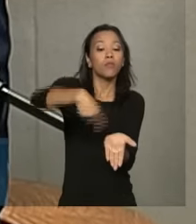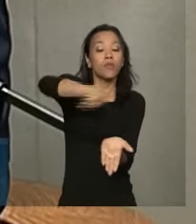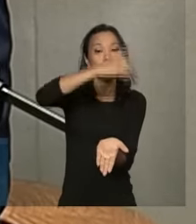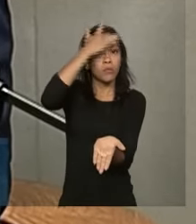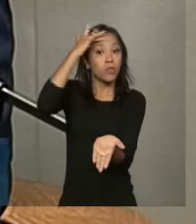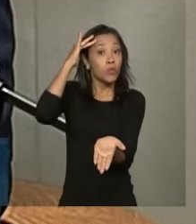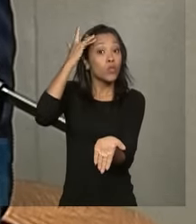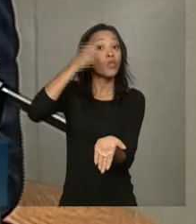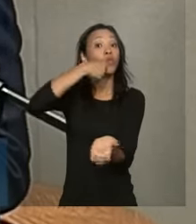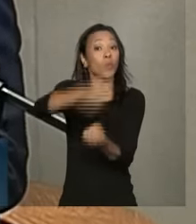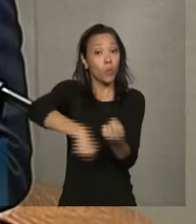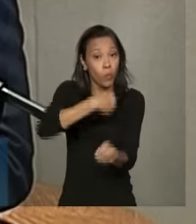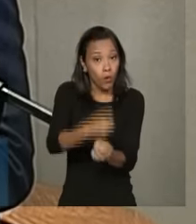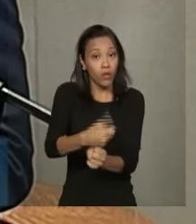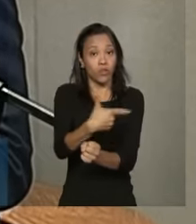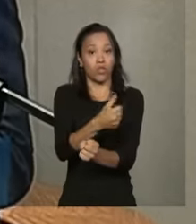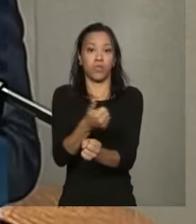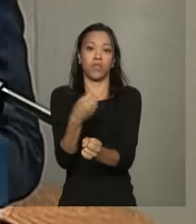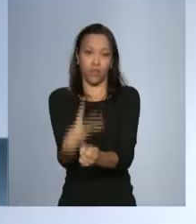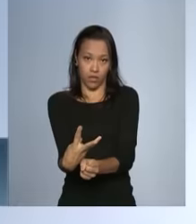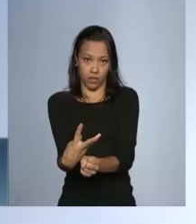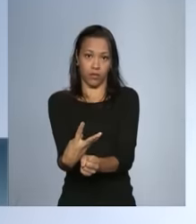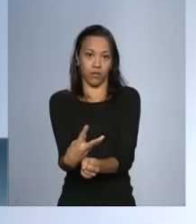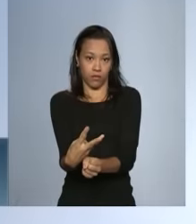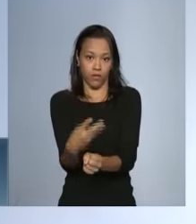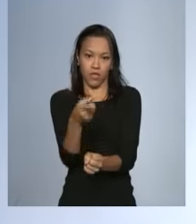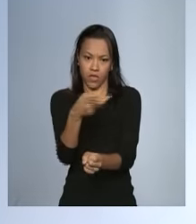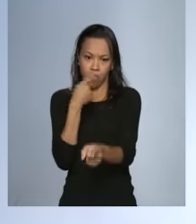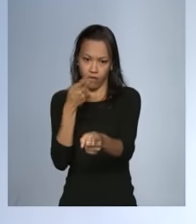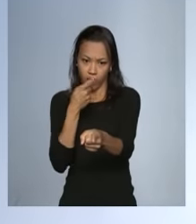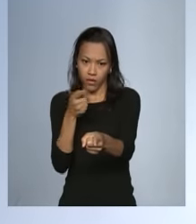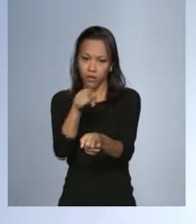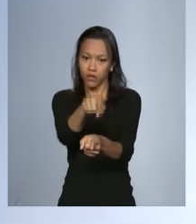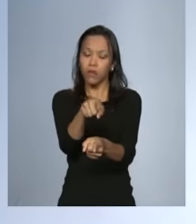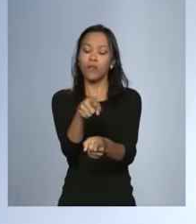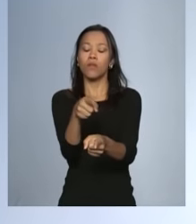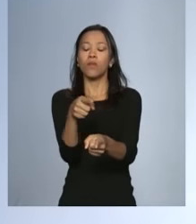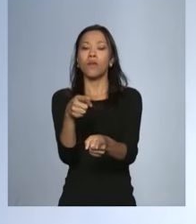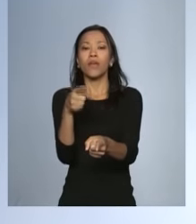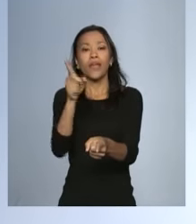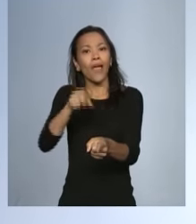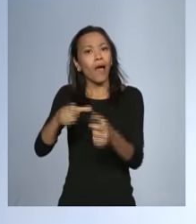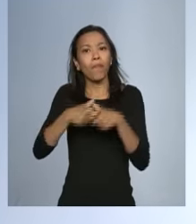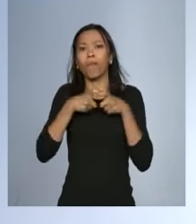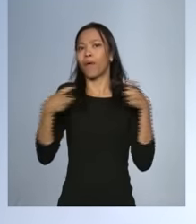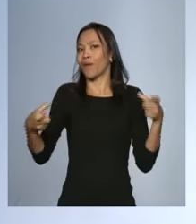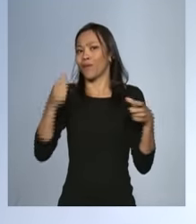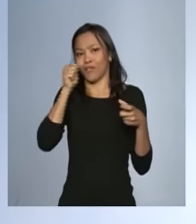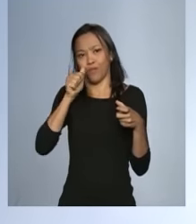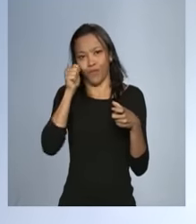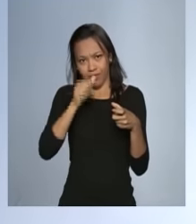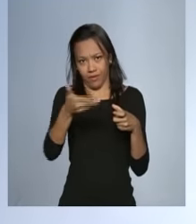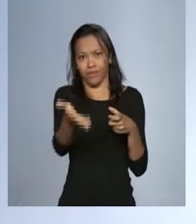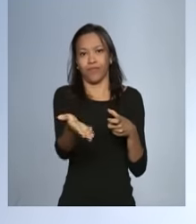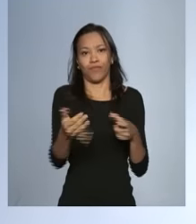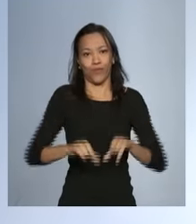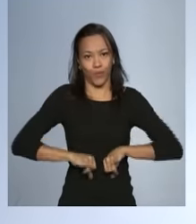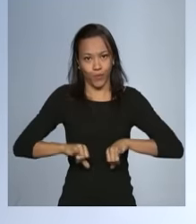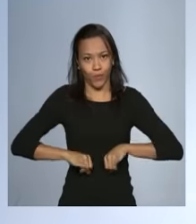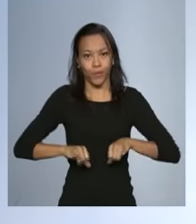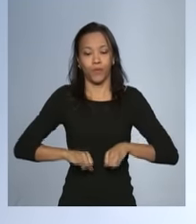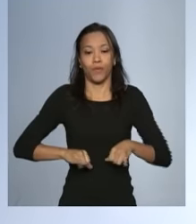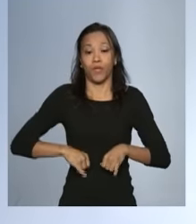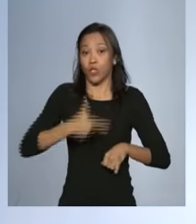tá bem exposto ali um perfil das vítimas mais concentrado as mulheres desse universo de